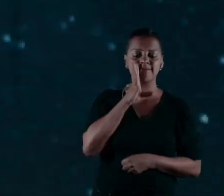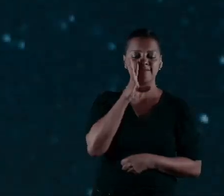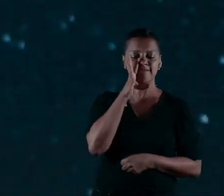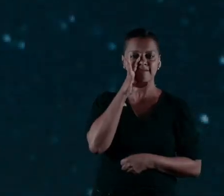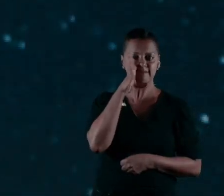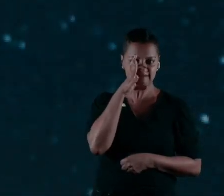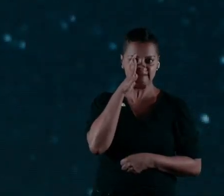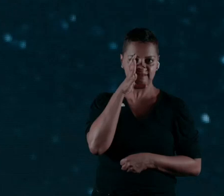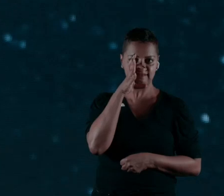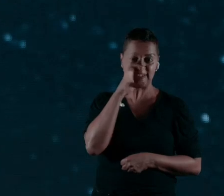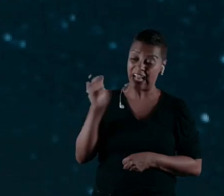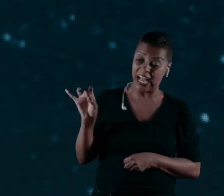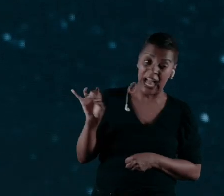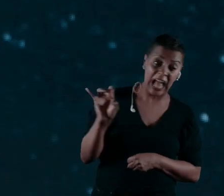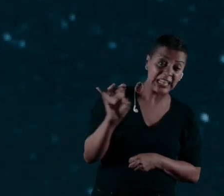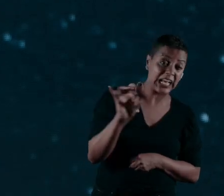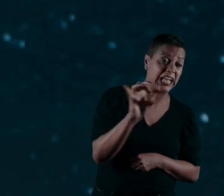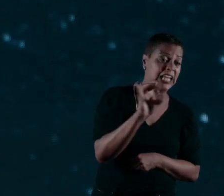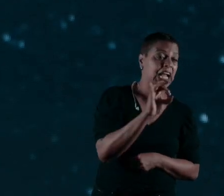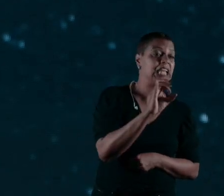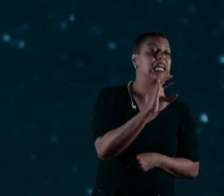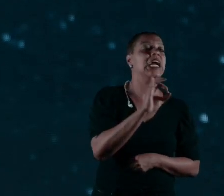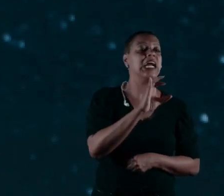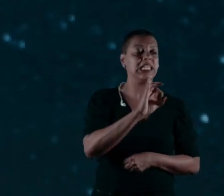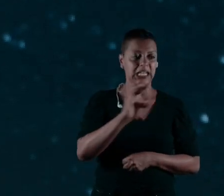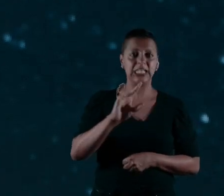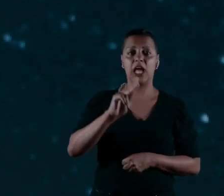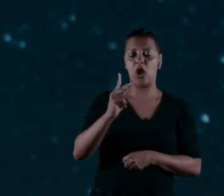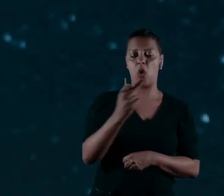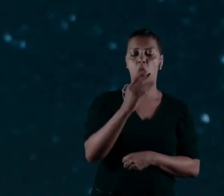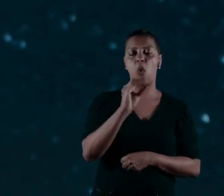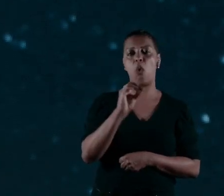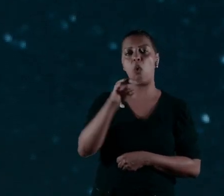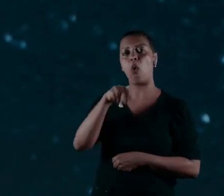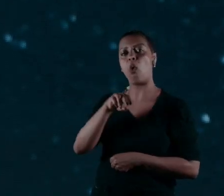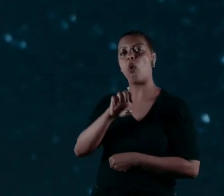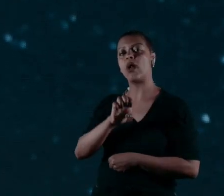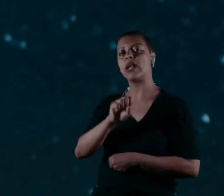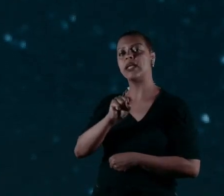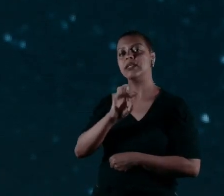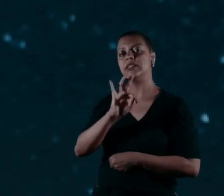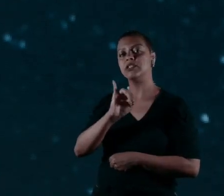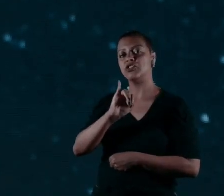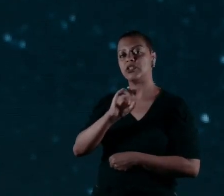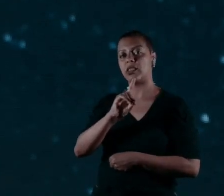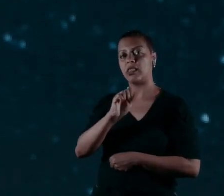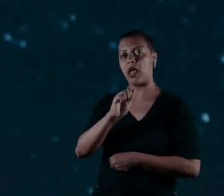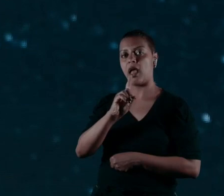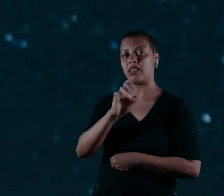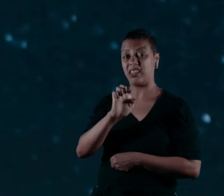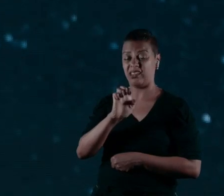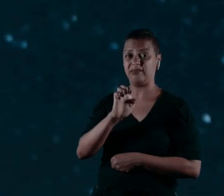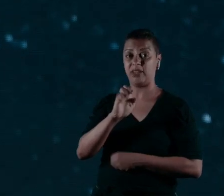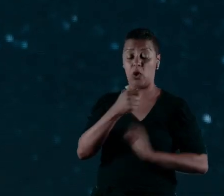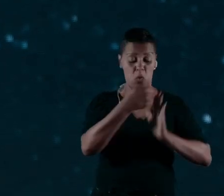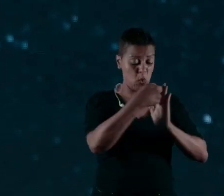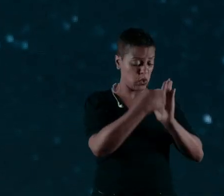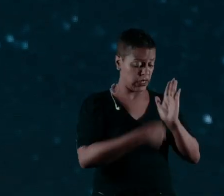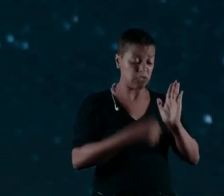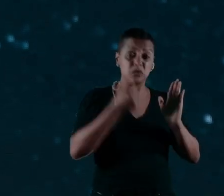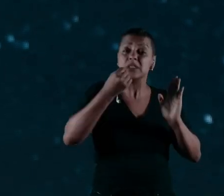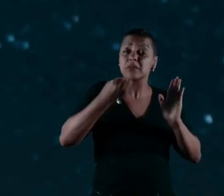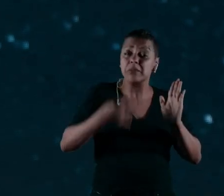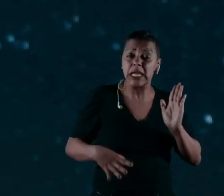Porque abraçar a honestidade nos mantém na trilha. E o texto fala, tudo que é